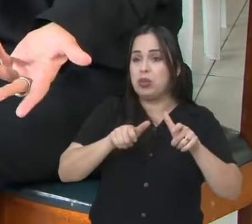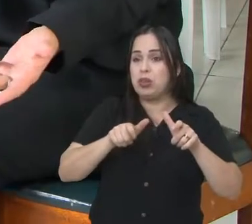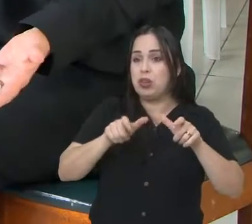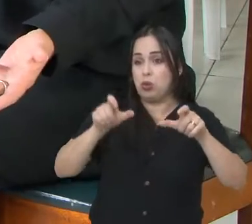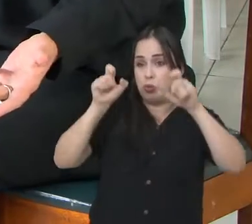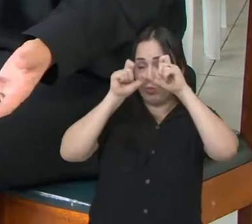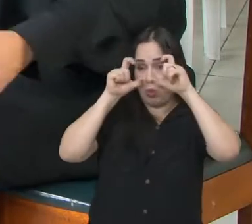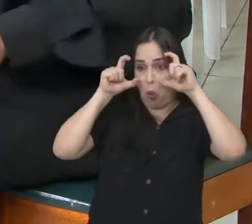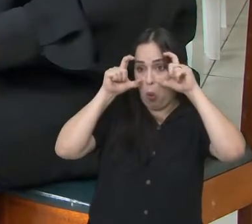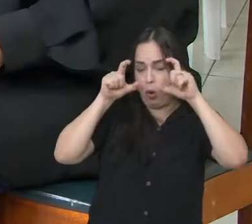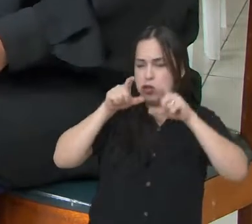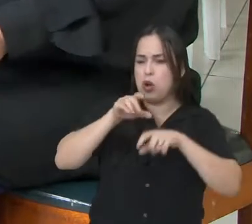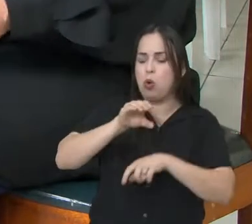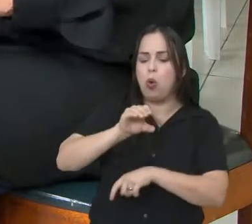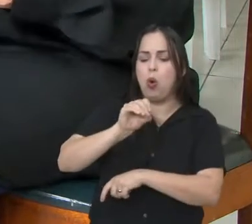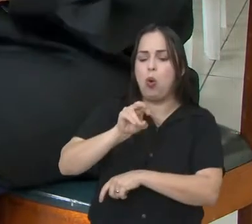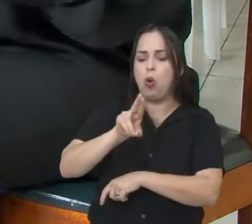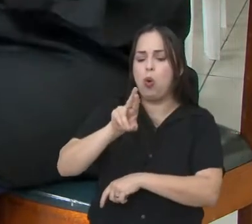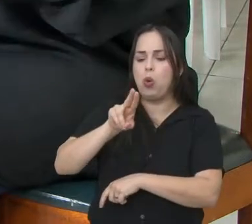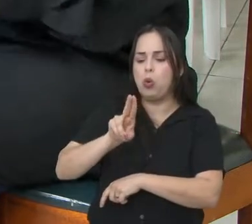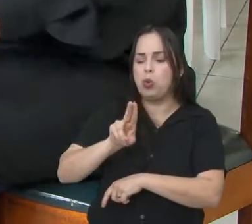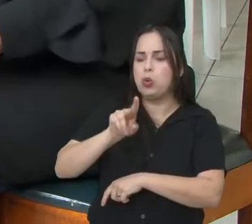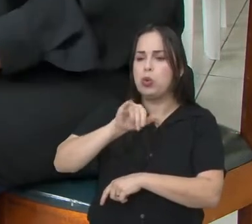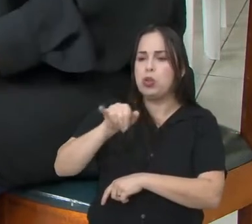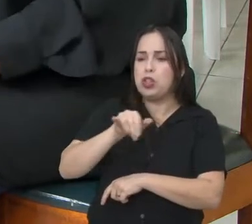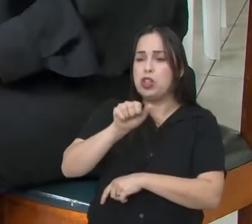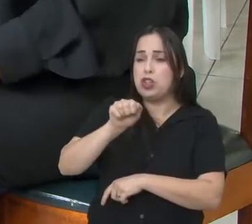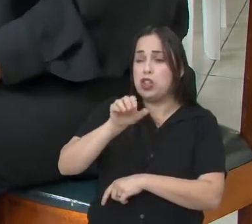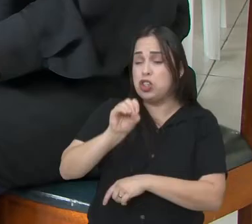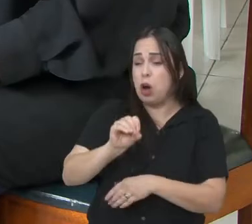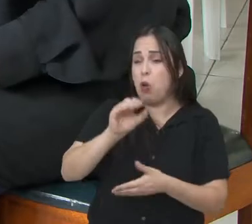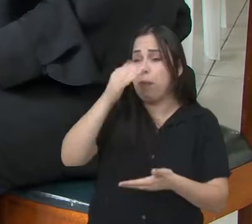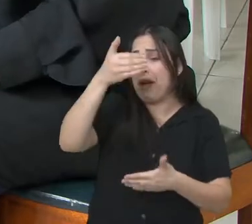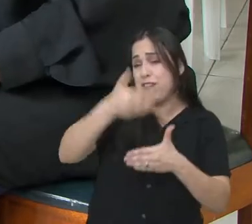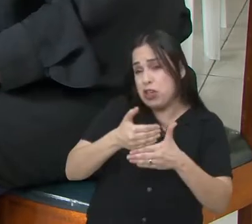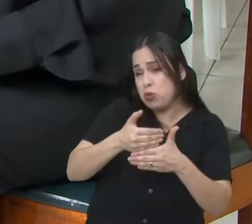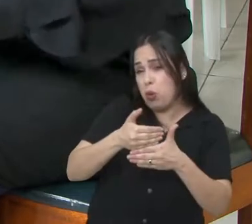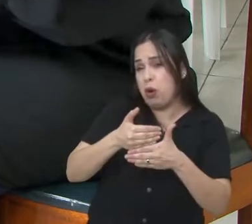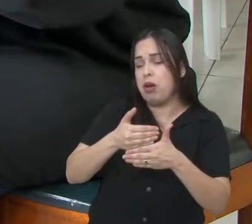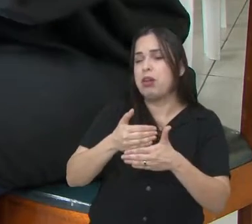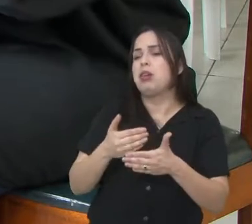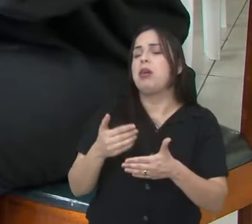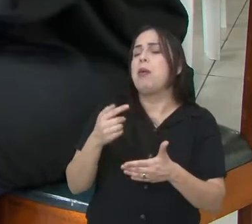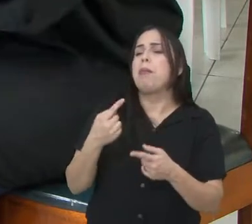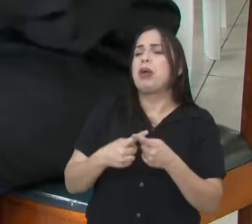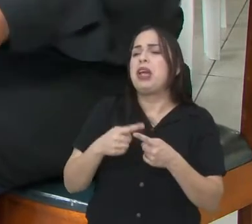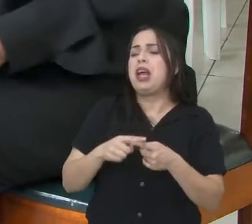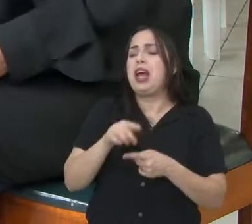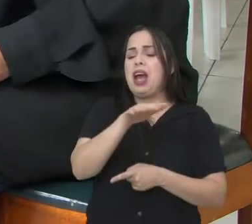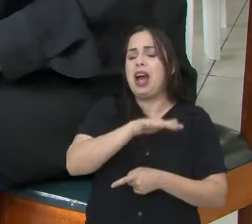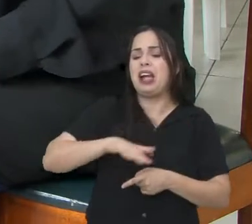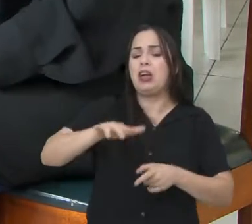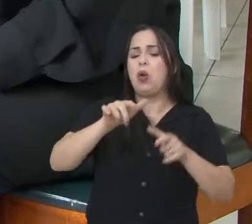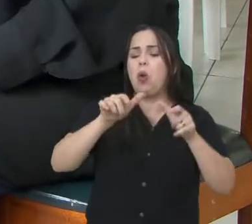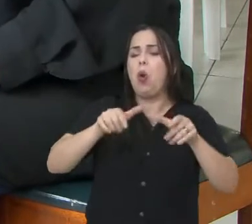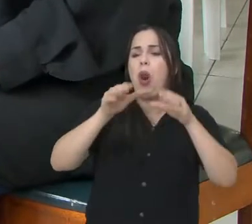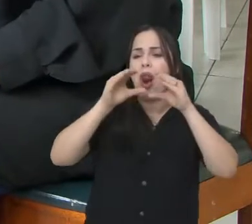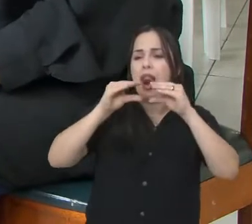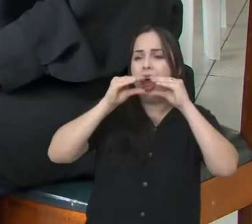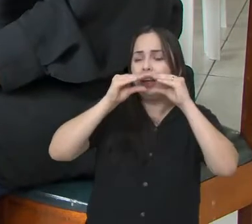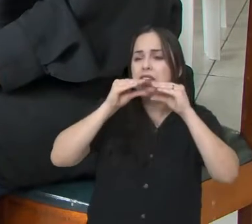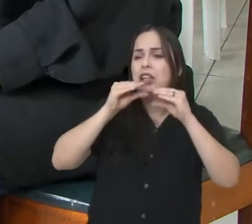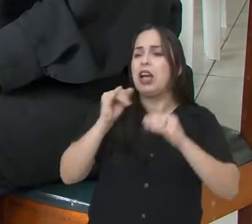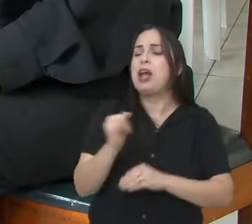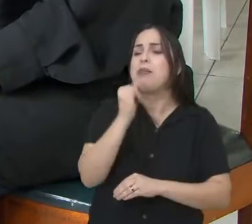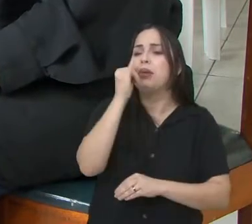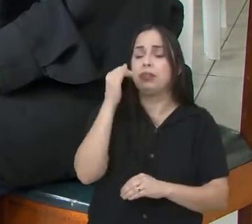fechou recentemente, né? Qual a importância do trabalho do Corujão na tradição do caldinho?